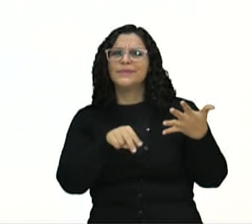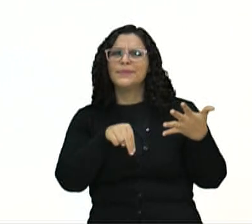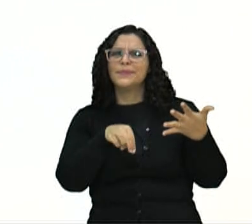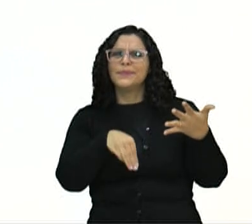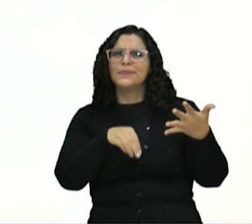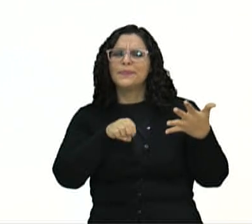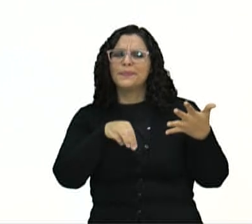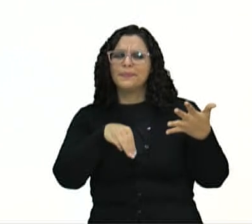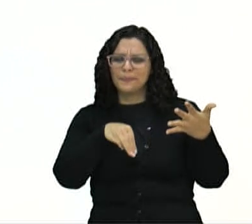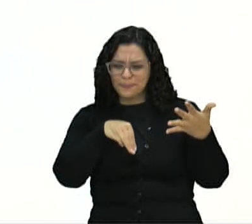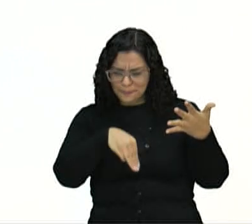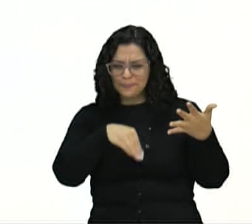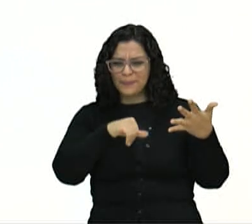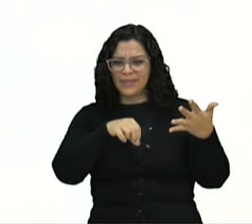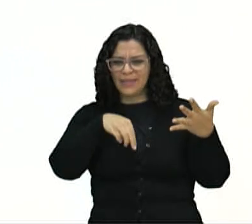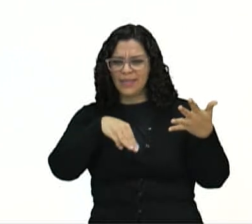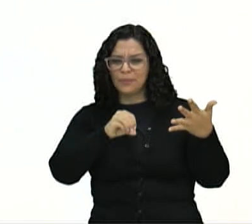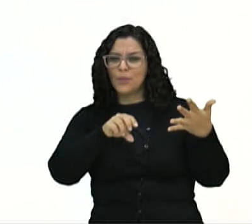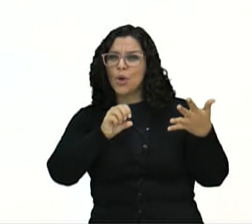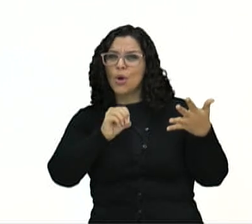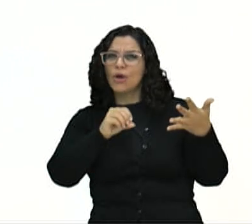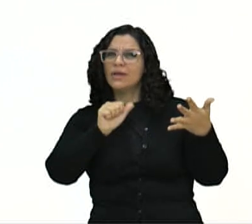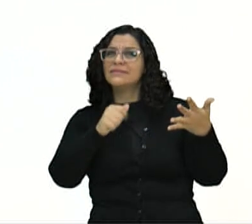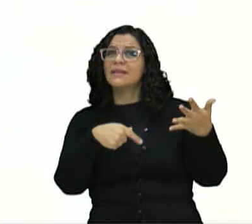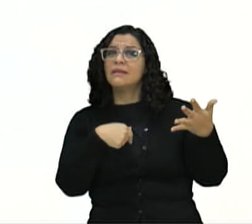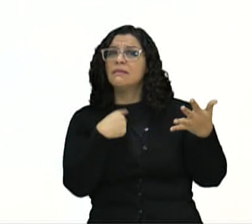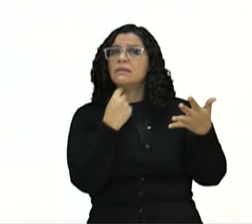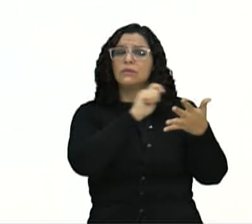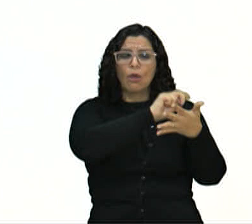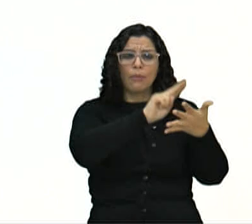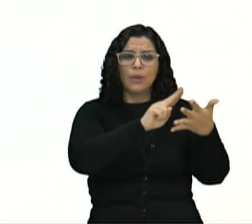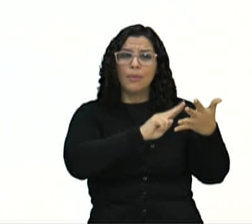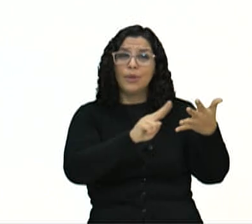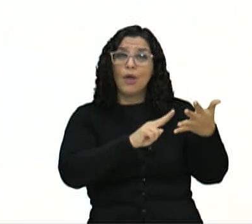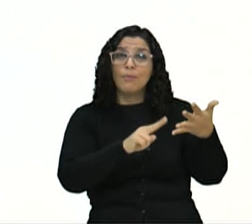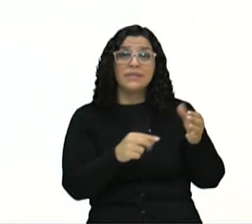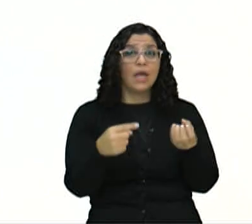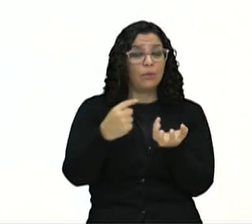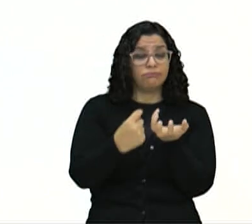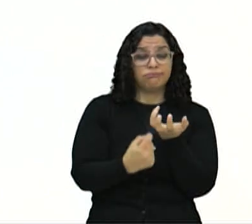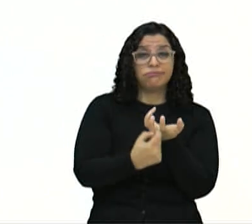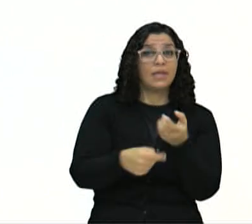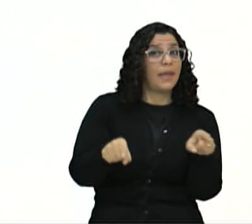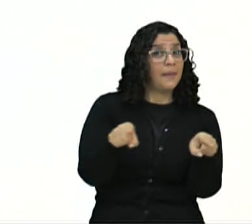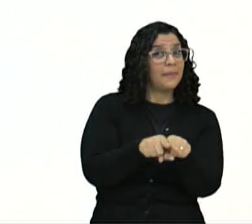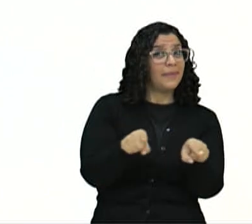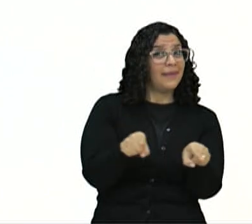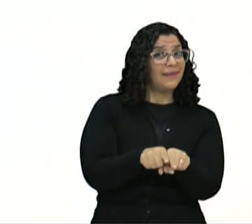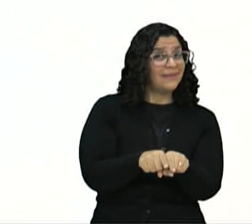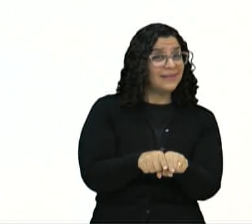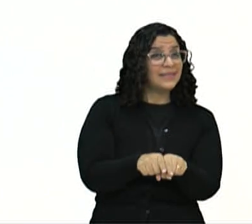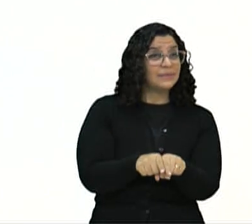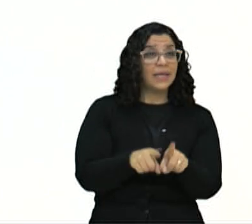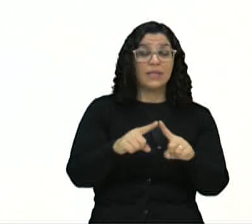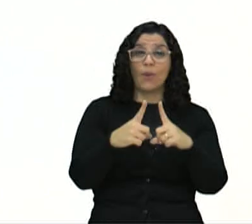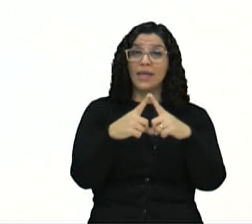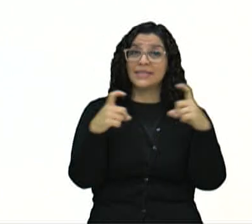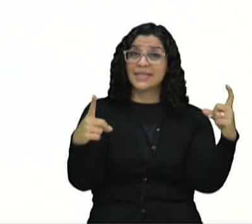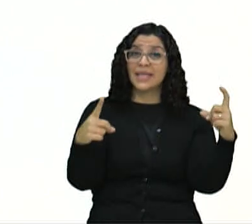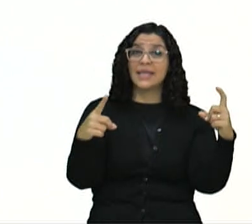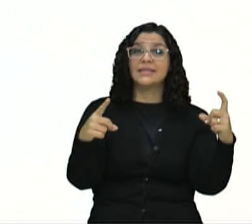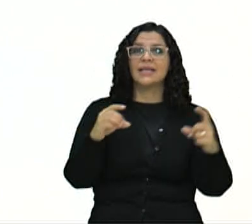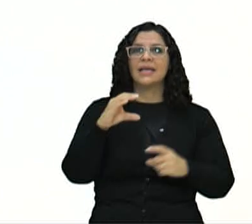diferentes cidades dentro de um mesmo país, se referem a uma única espécie de fruta. O nome científico